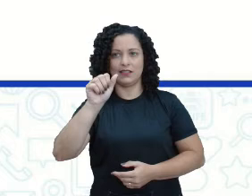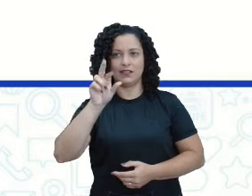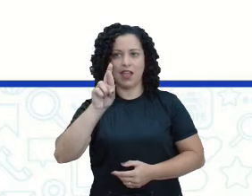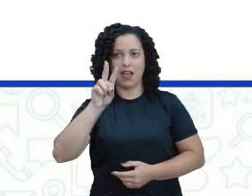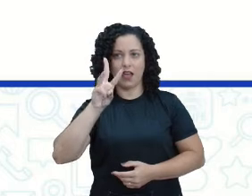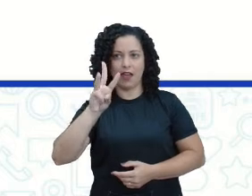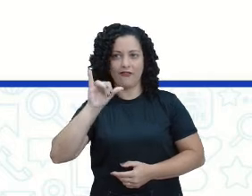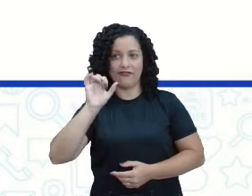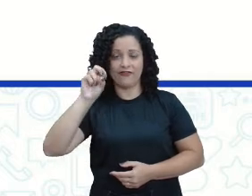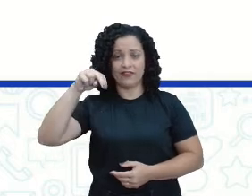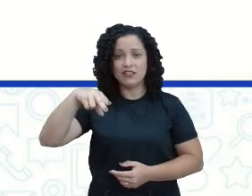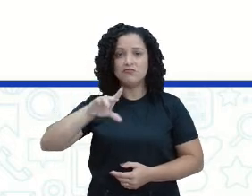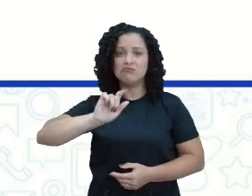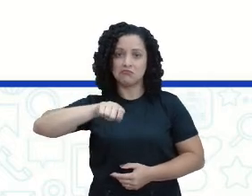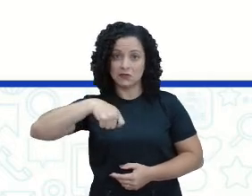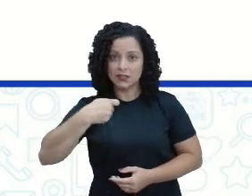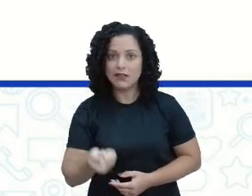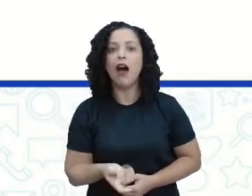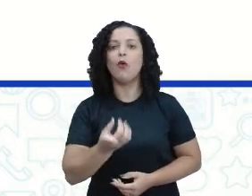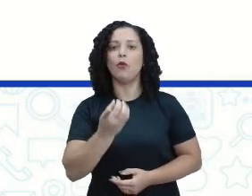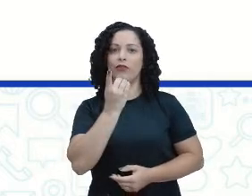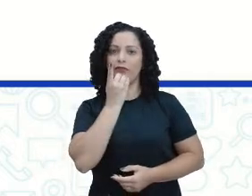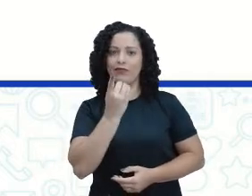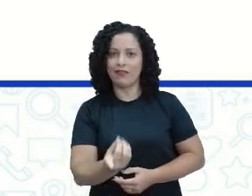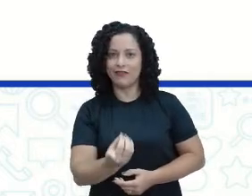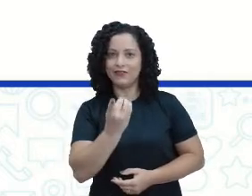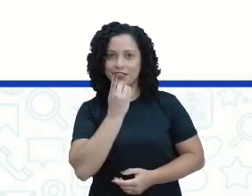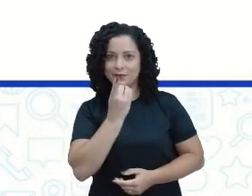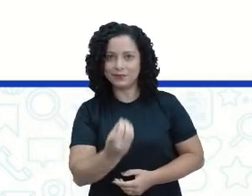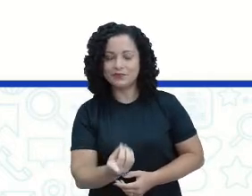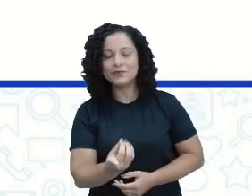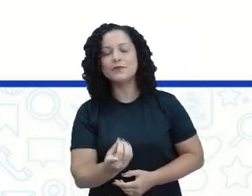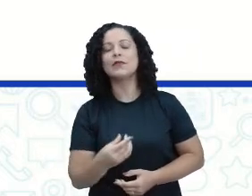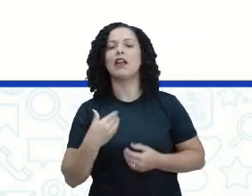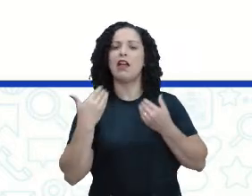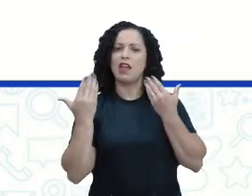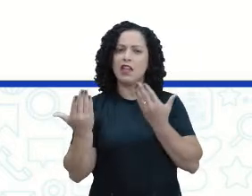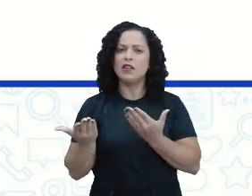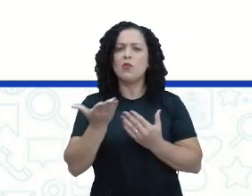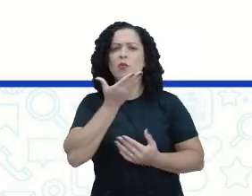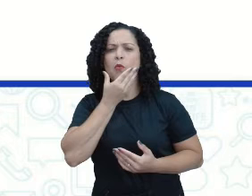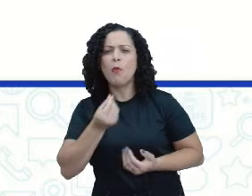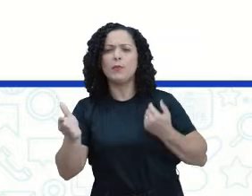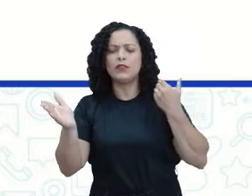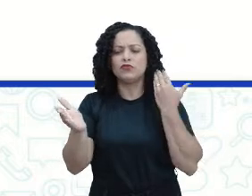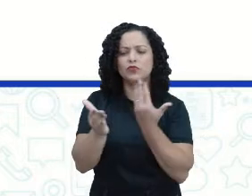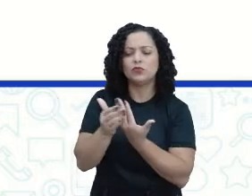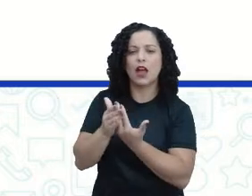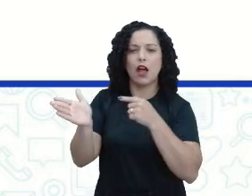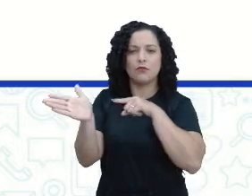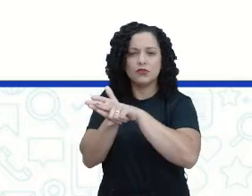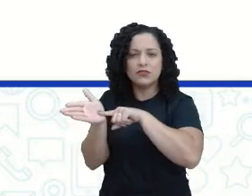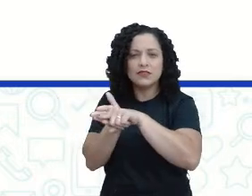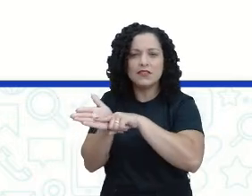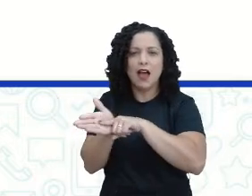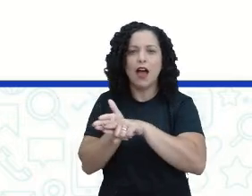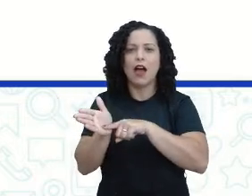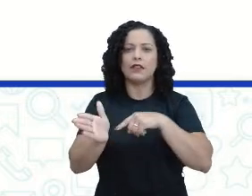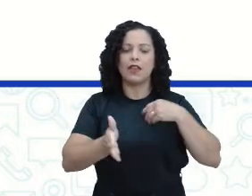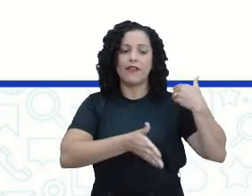que trabalhou em relação aí à questão aí da evolução das espécies. Esse